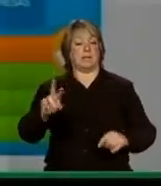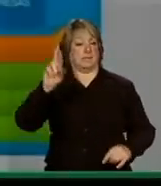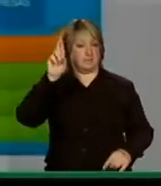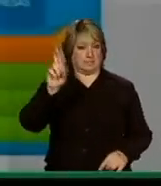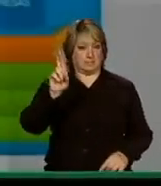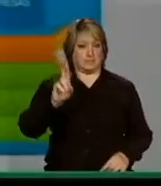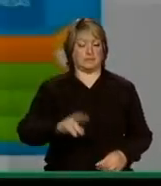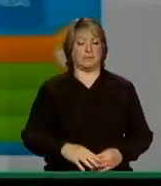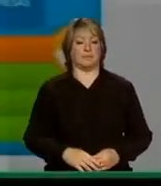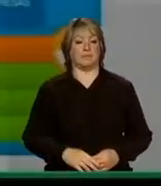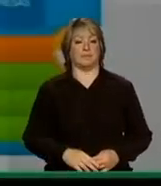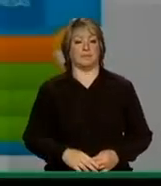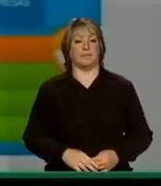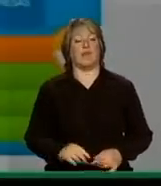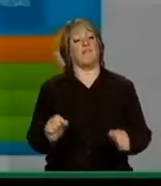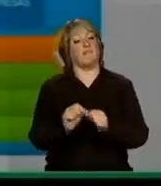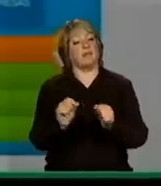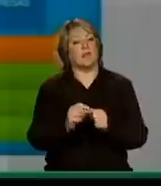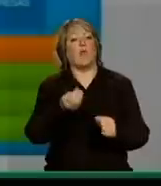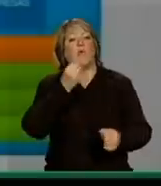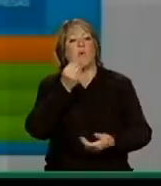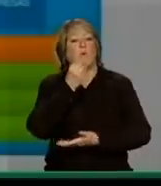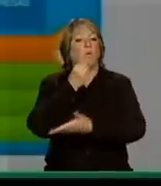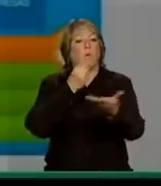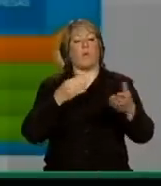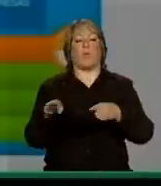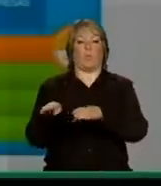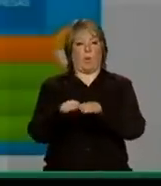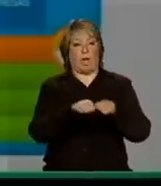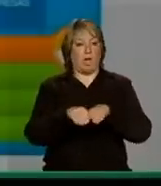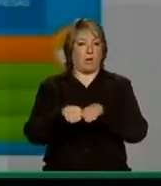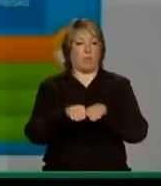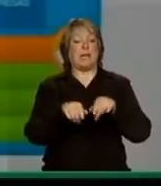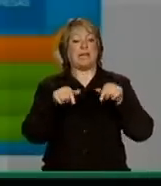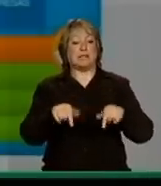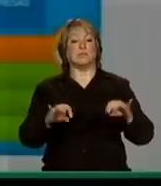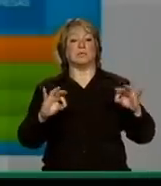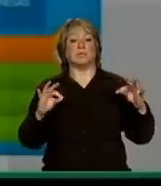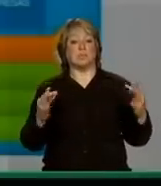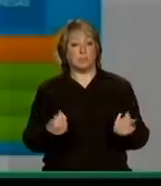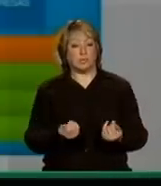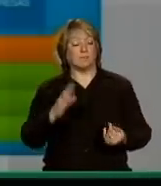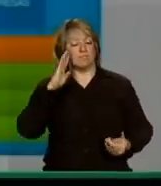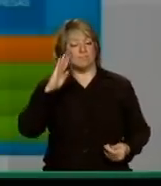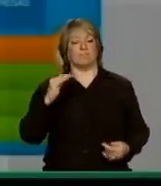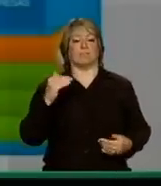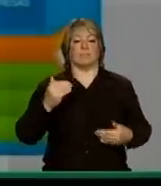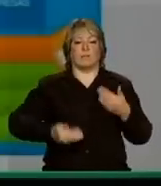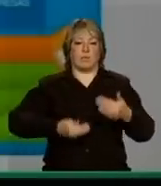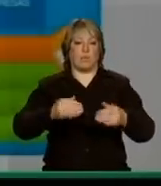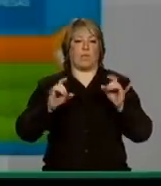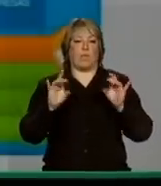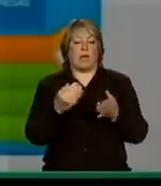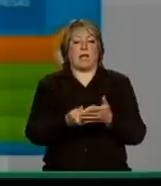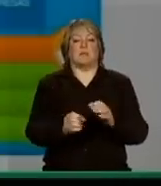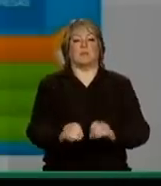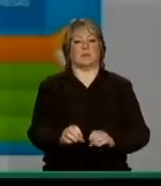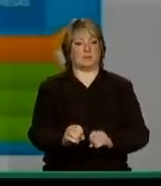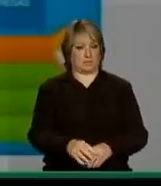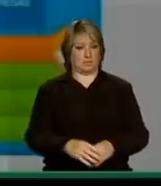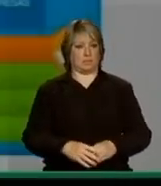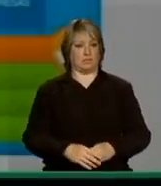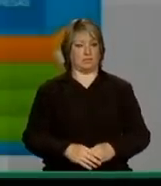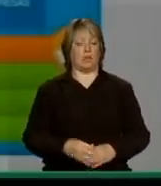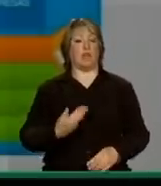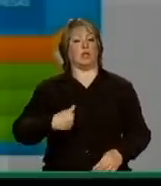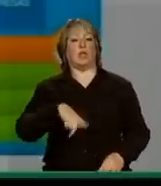responsabilidade construção de oportunidades iguais né isso tudo no fundo é um processo de qualidade educação que nós